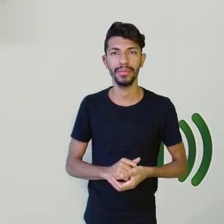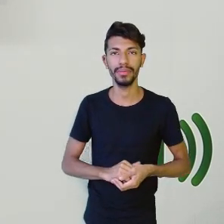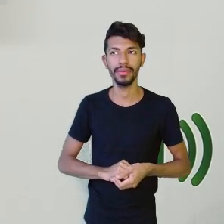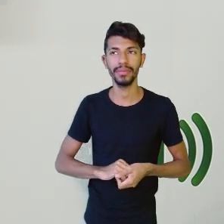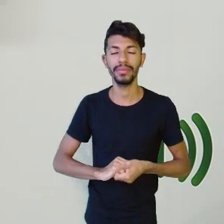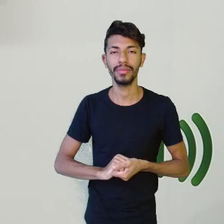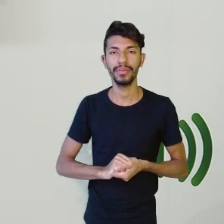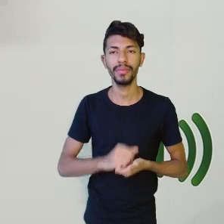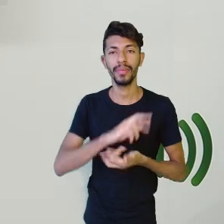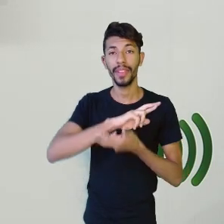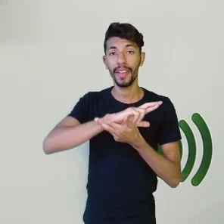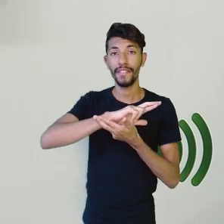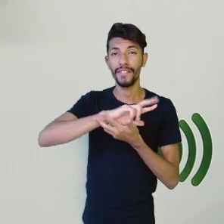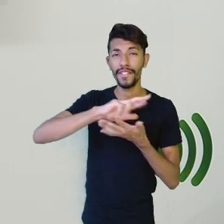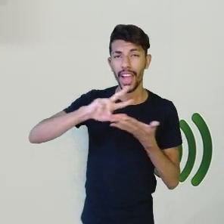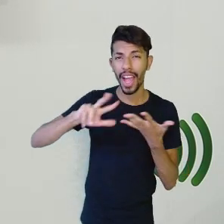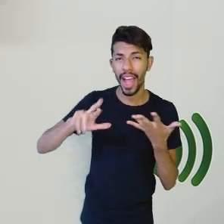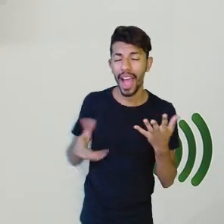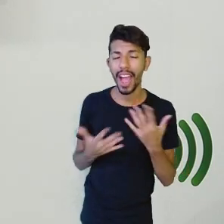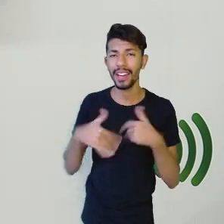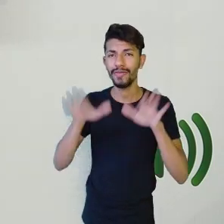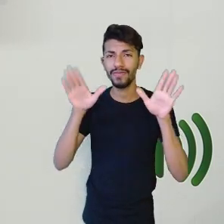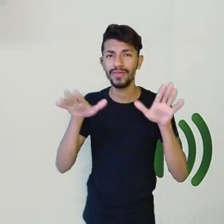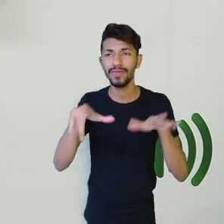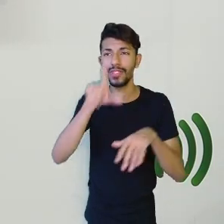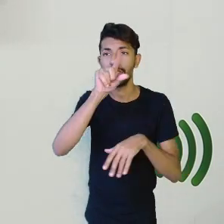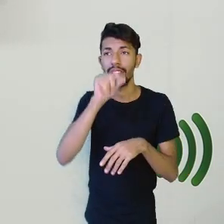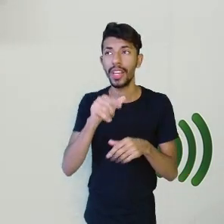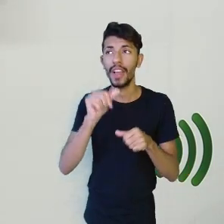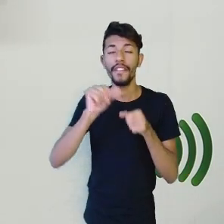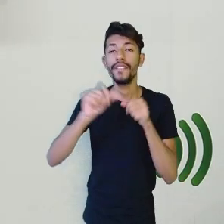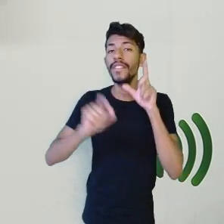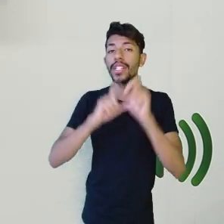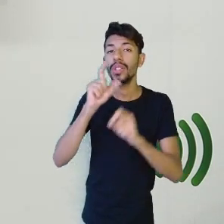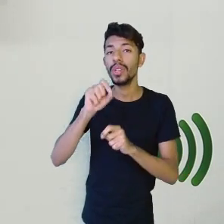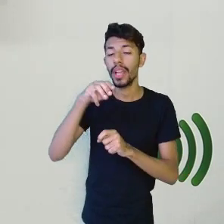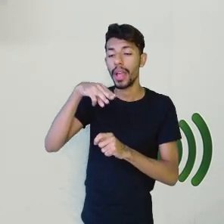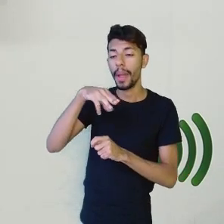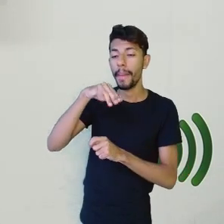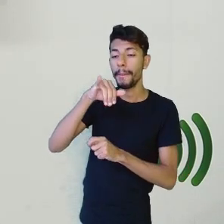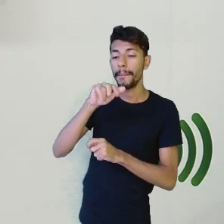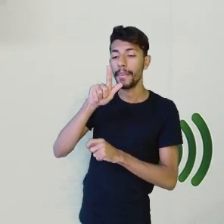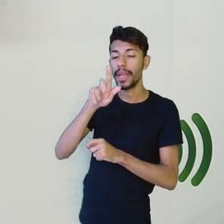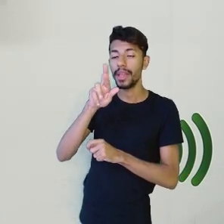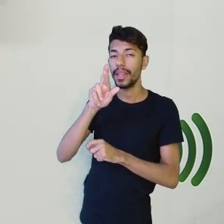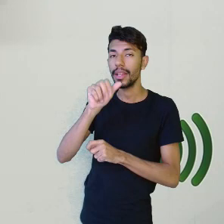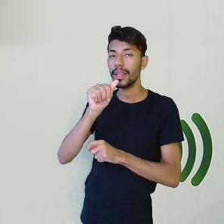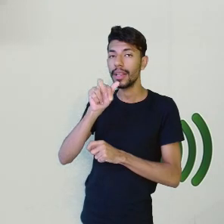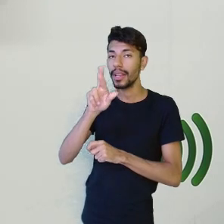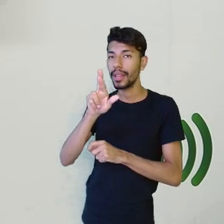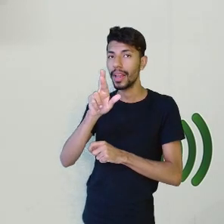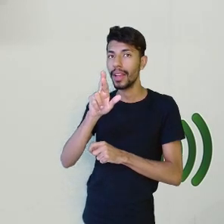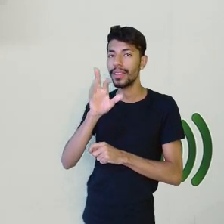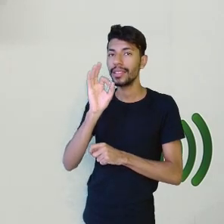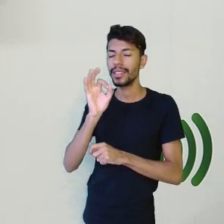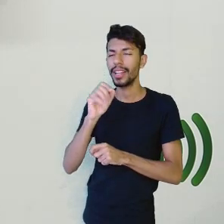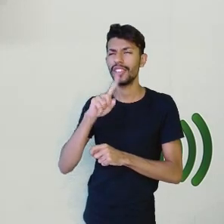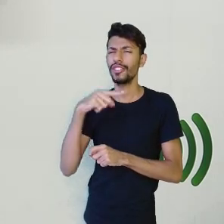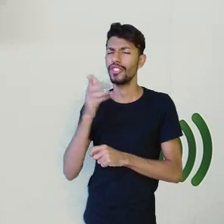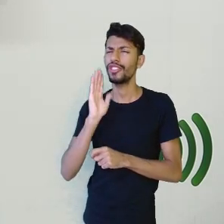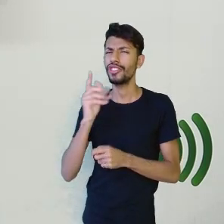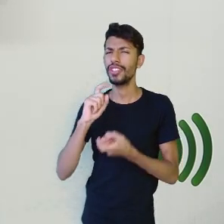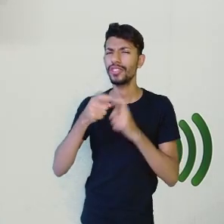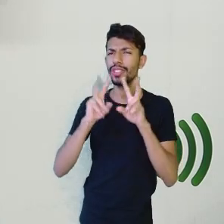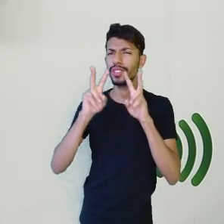Muitas aves migram, ou seja, é engraçado, a gente até falou sobre esse assunto de história, né, sobre a questão da migração, a gente